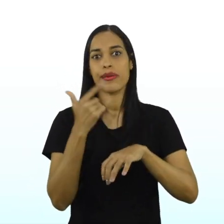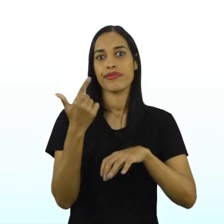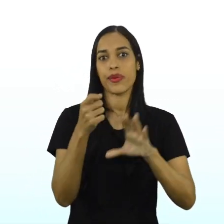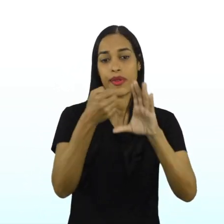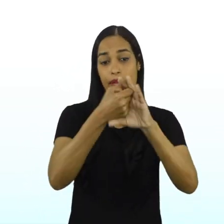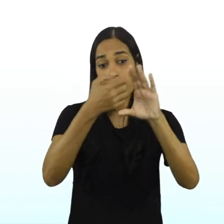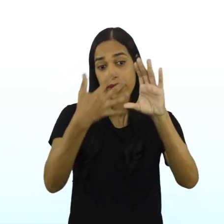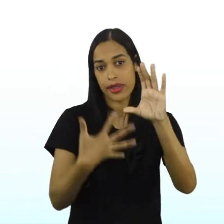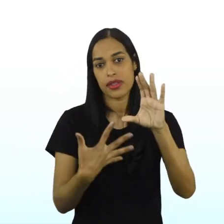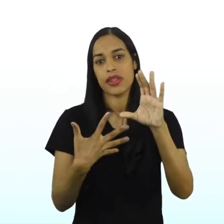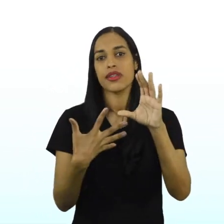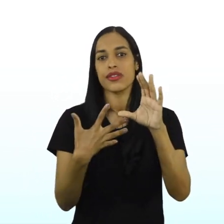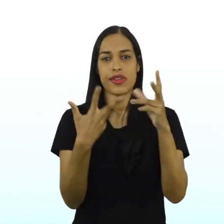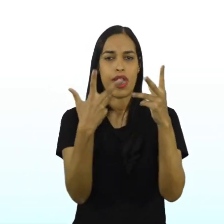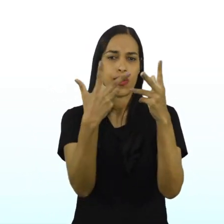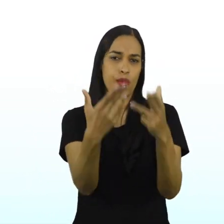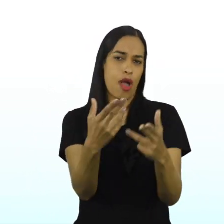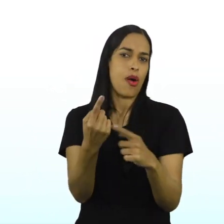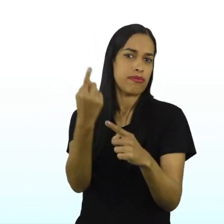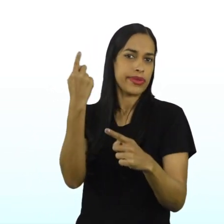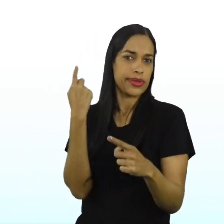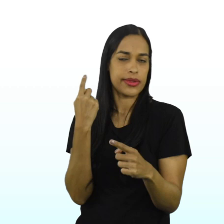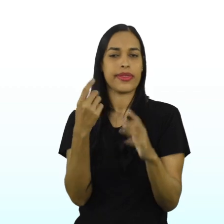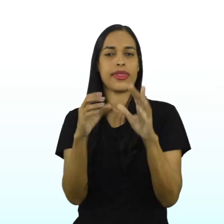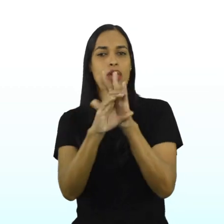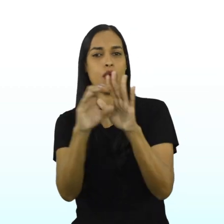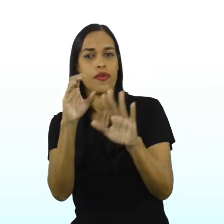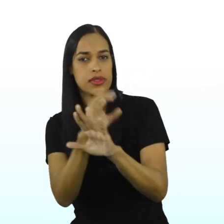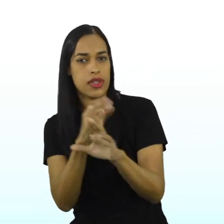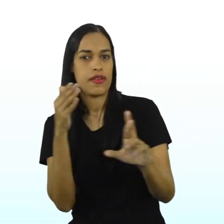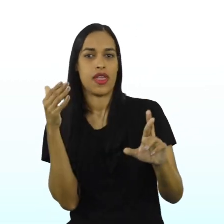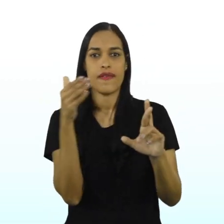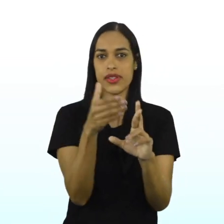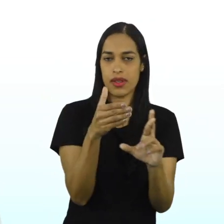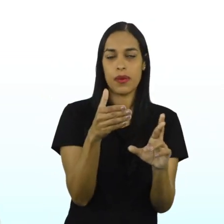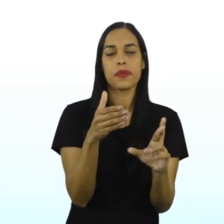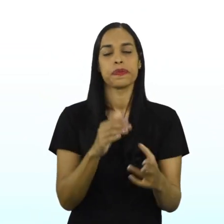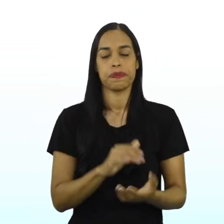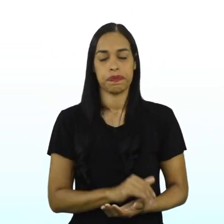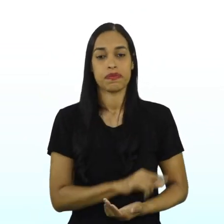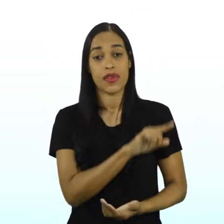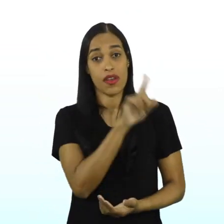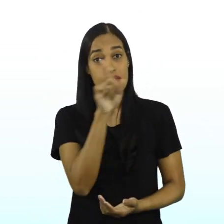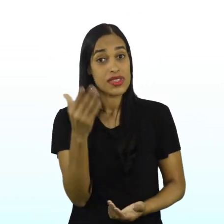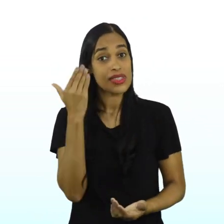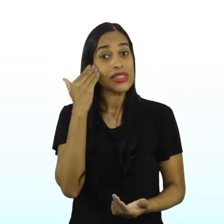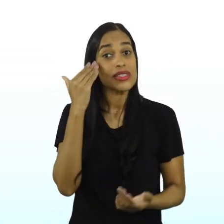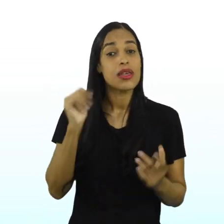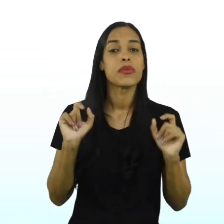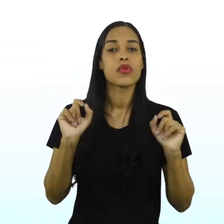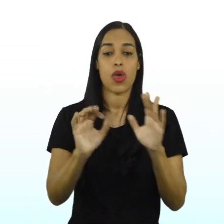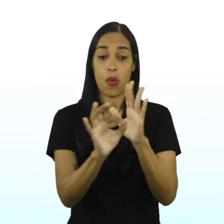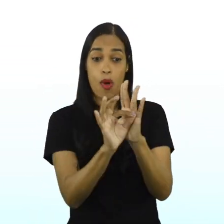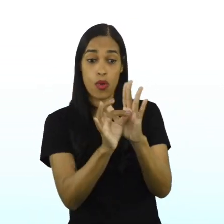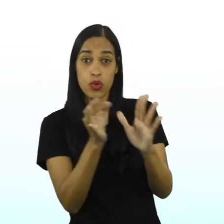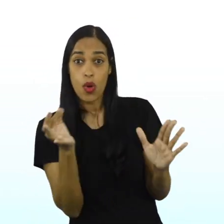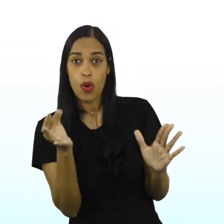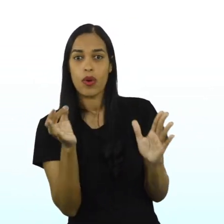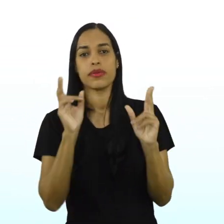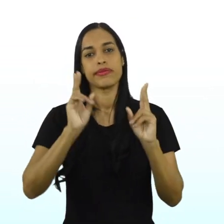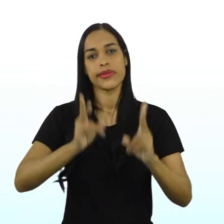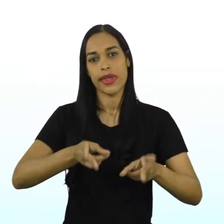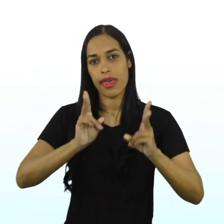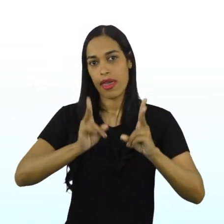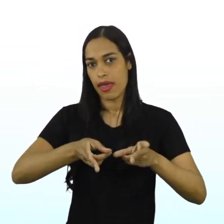apresentar característica como apareceu na função apelativa e na função referencial. O que basta você saber que o autor, quando